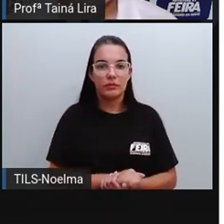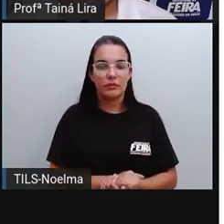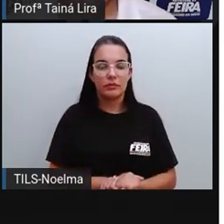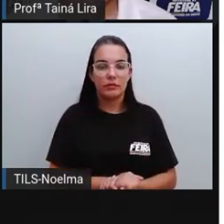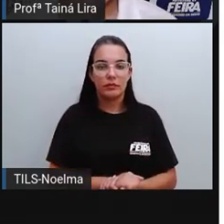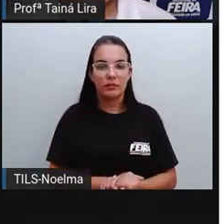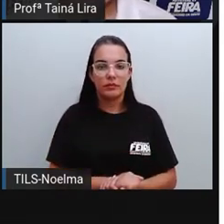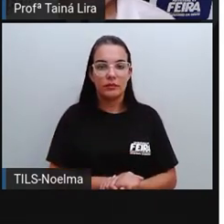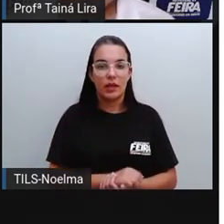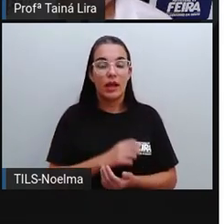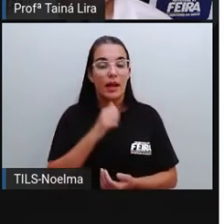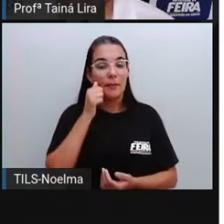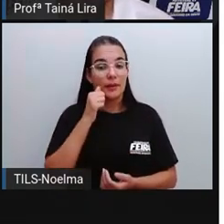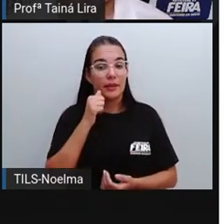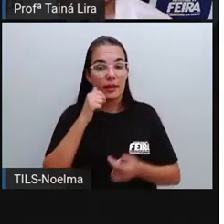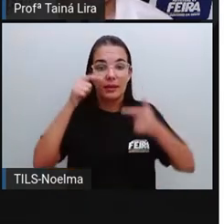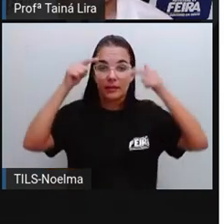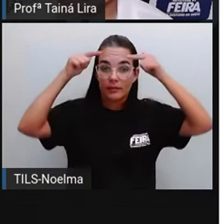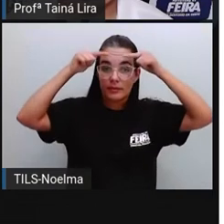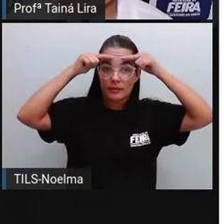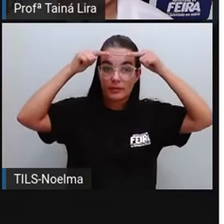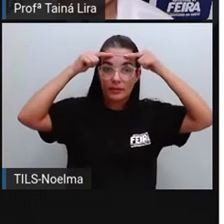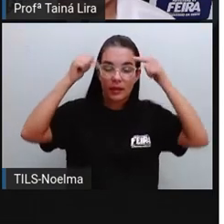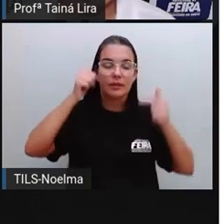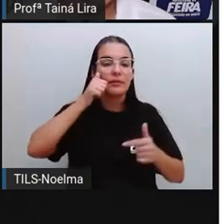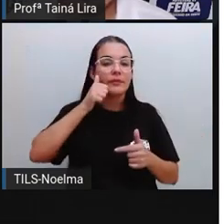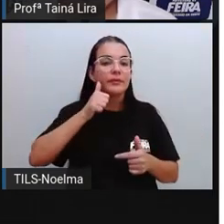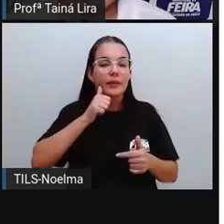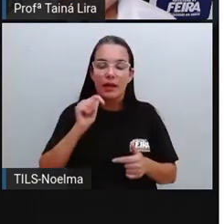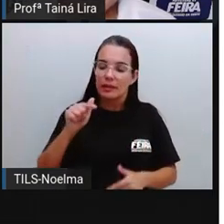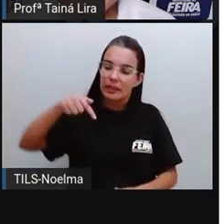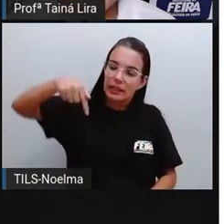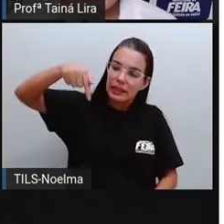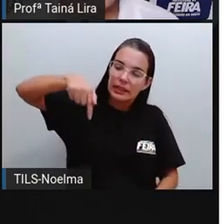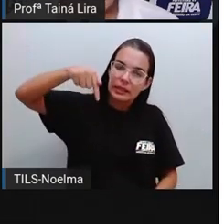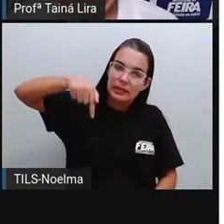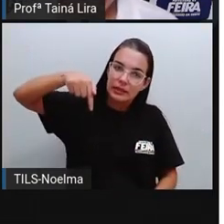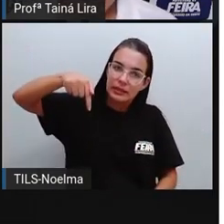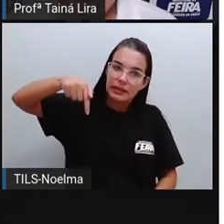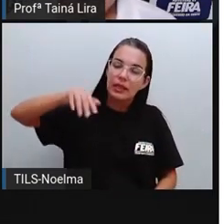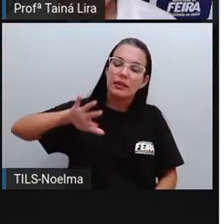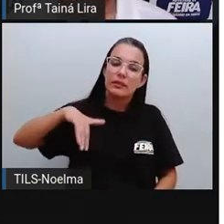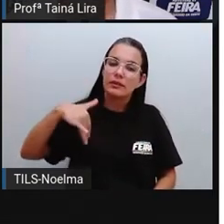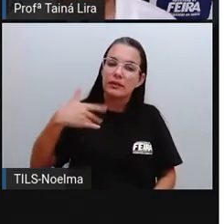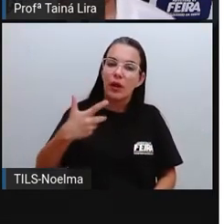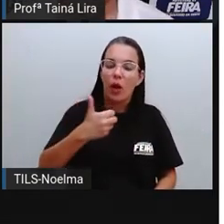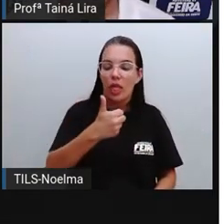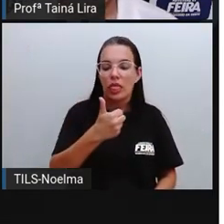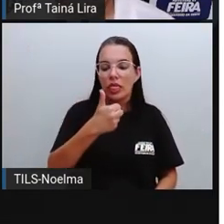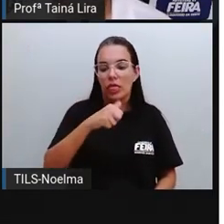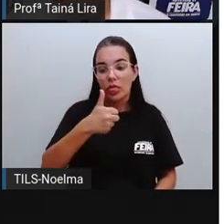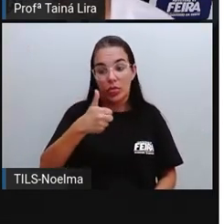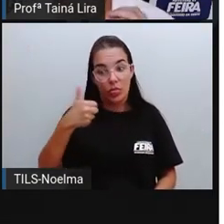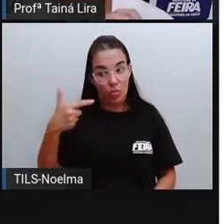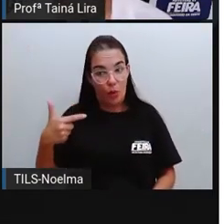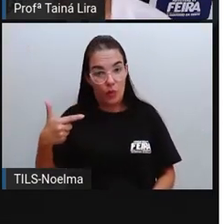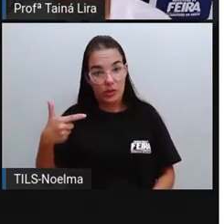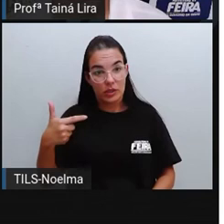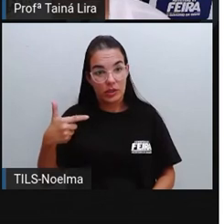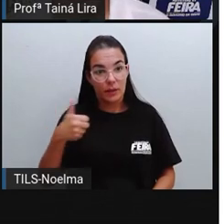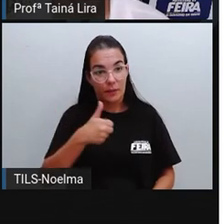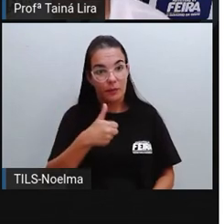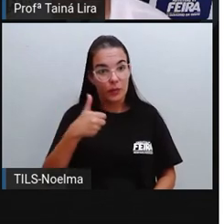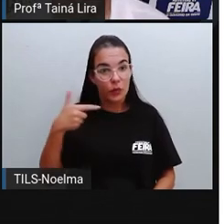Olha lá, Larissa tirou ali, ó, a dama e o ás. Então, a dama vale